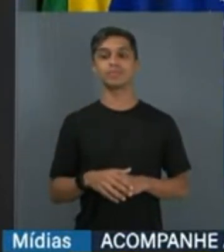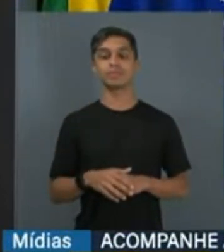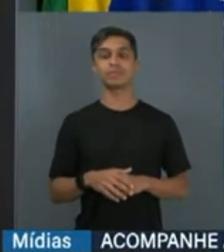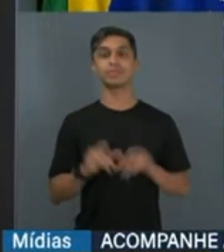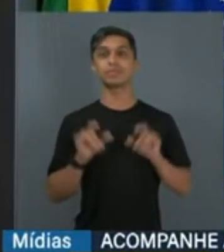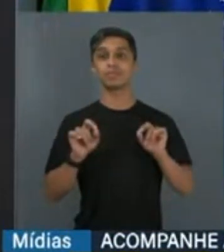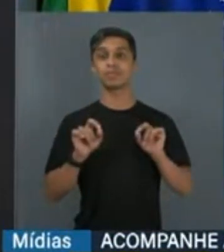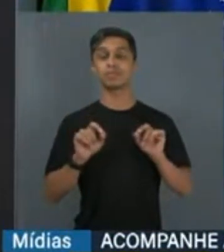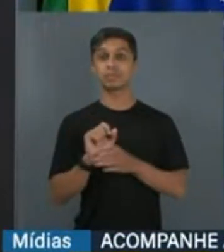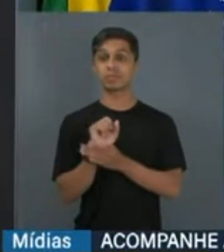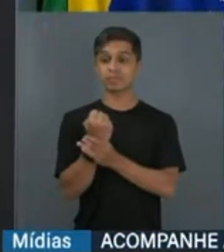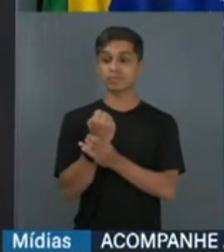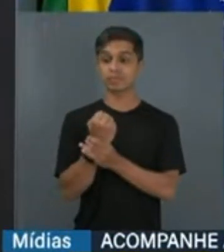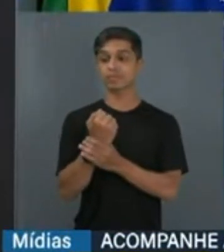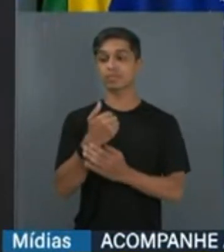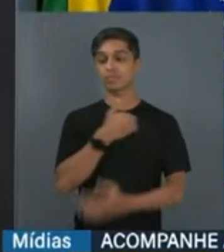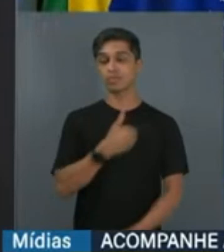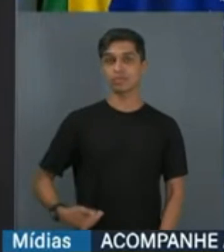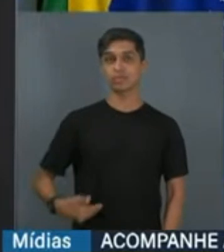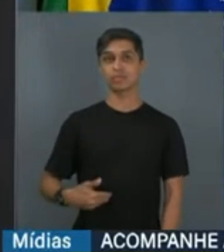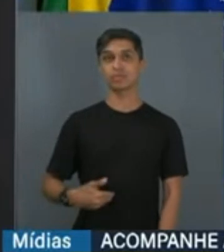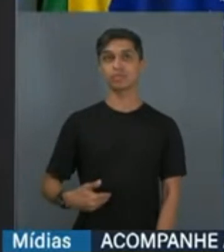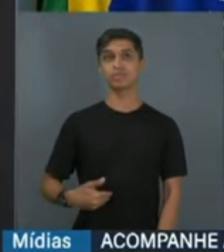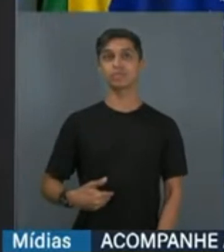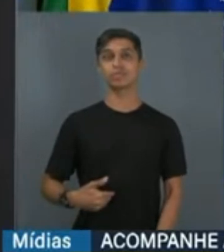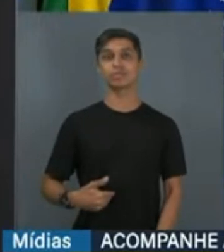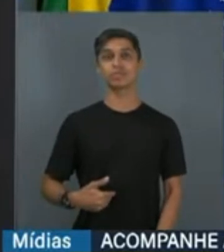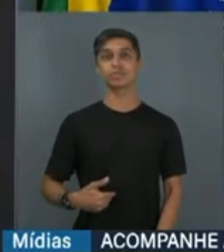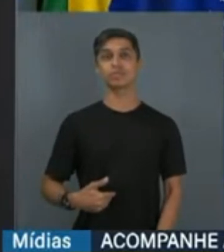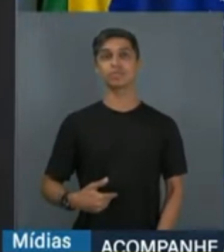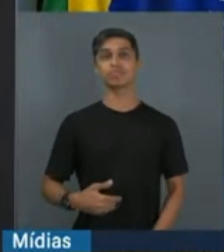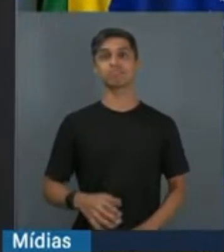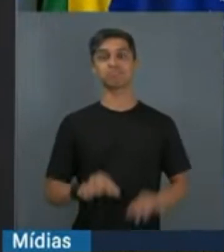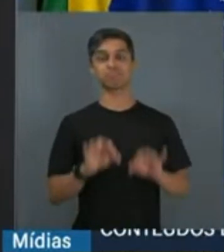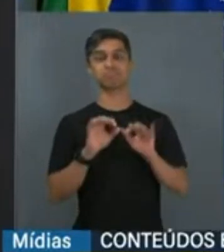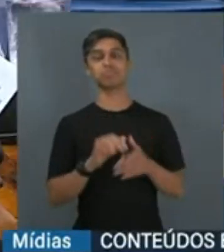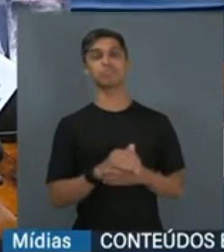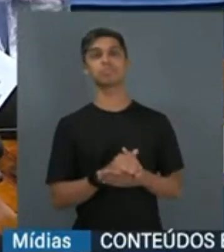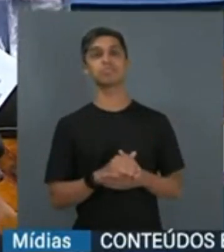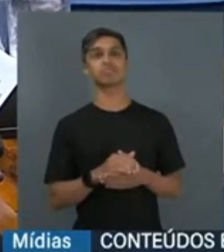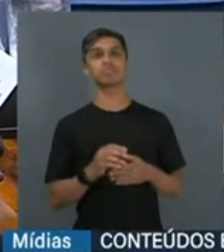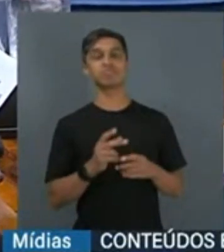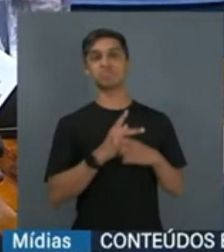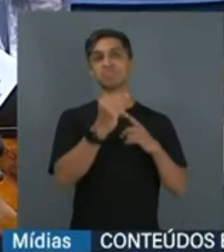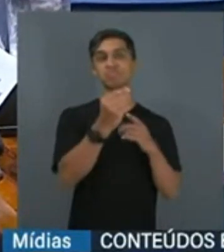a segurança pública ganhou de 1-0 da impunidade ontem.